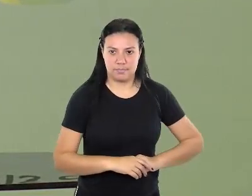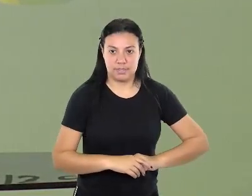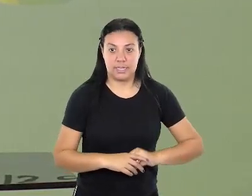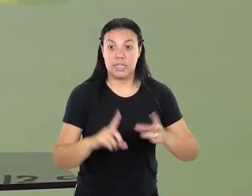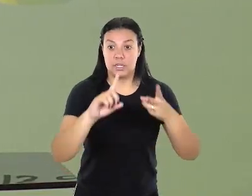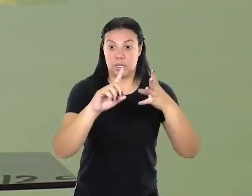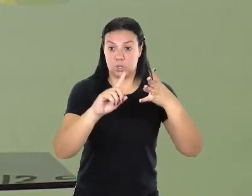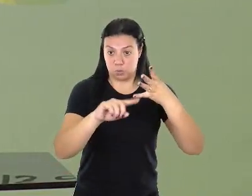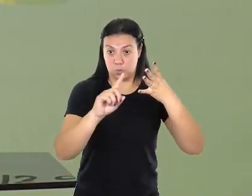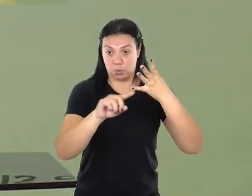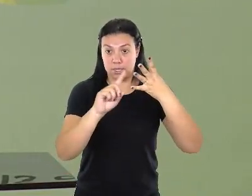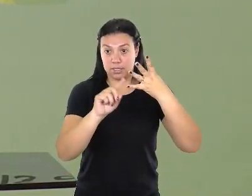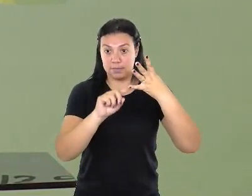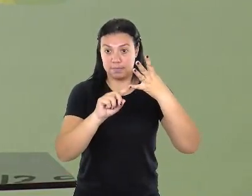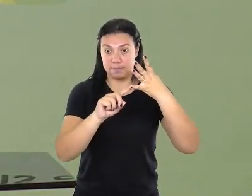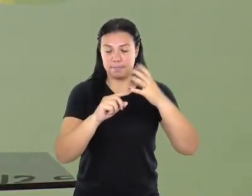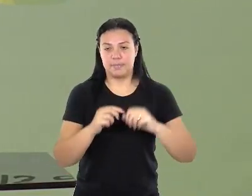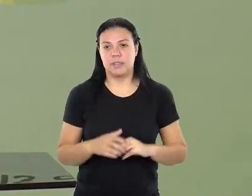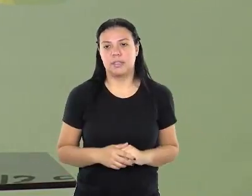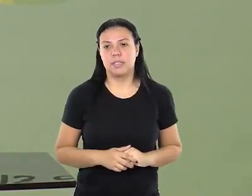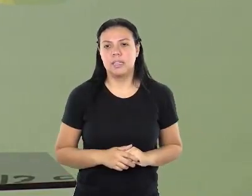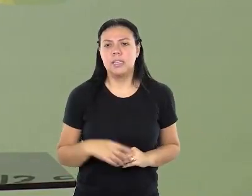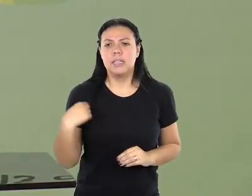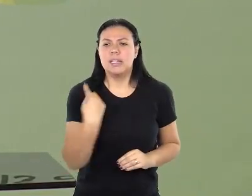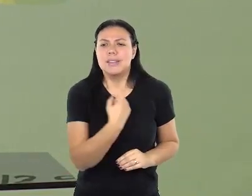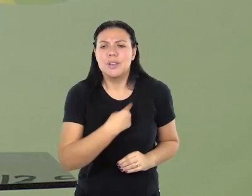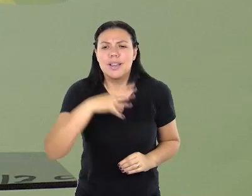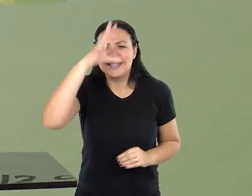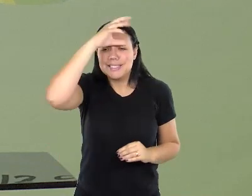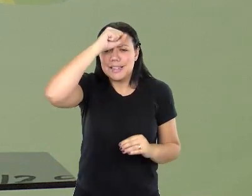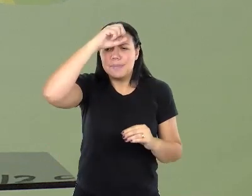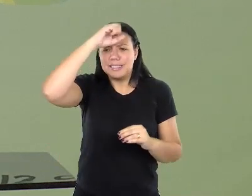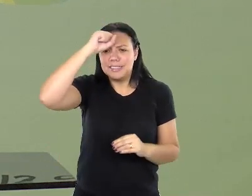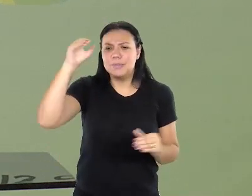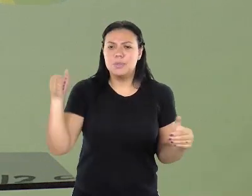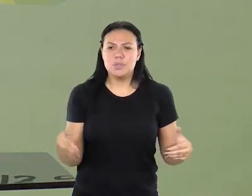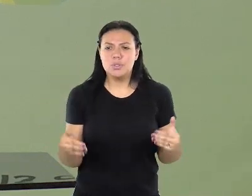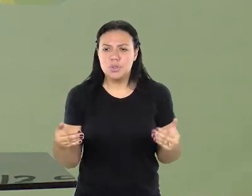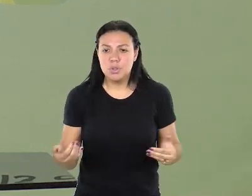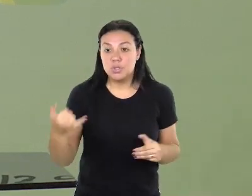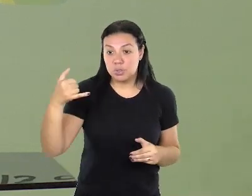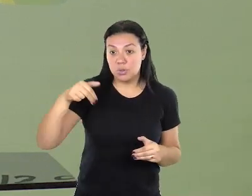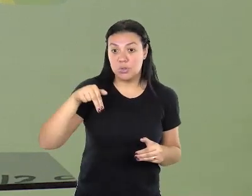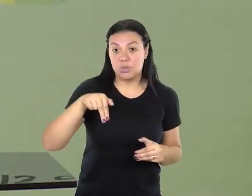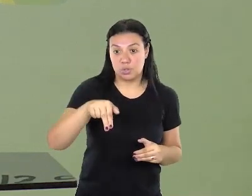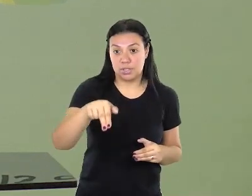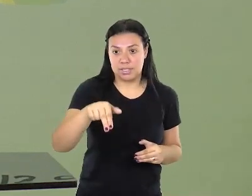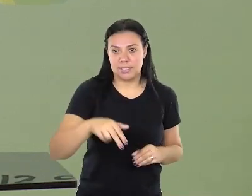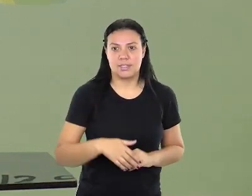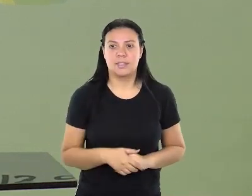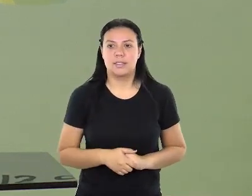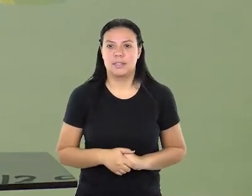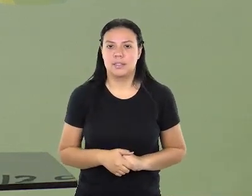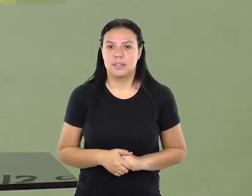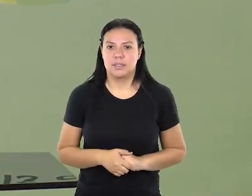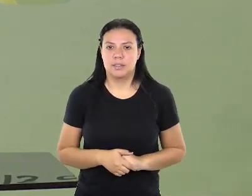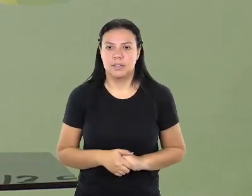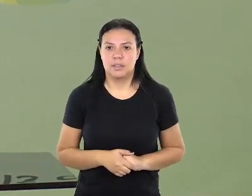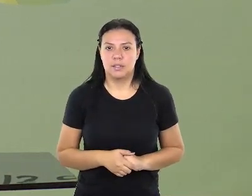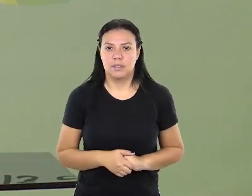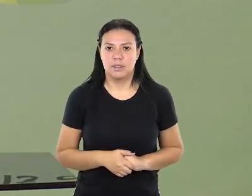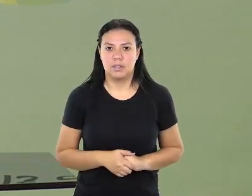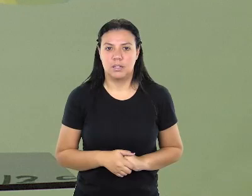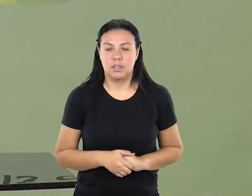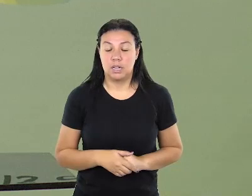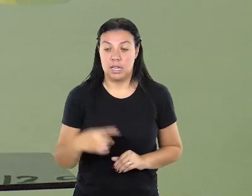quarta lição que nós aprendemos sobre Deus no livro de Jonas. Deus é um Deus missionário, a missão de Deus é a